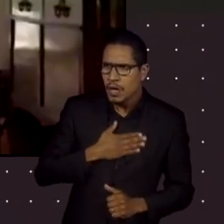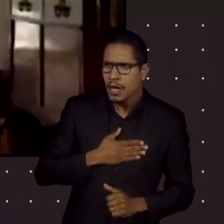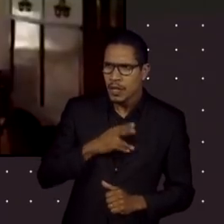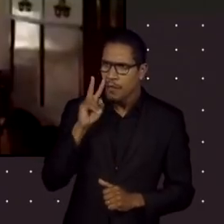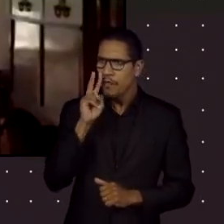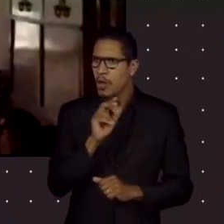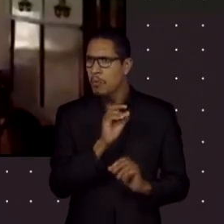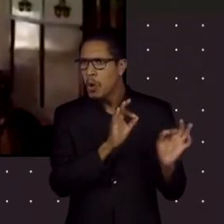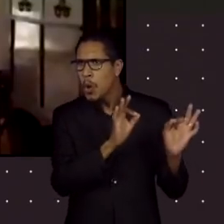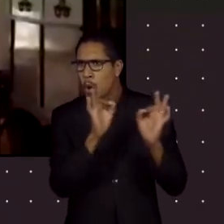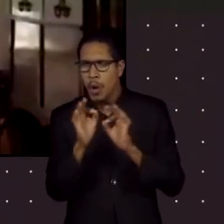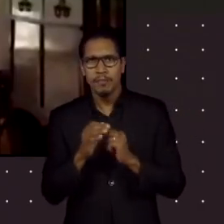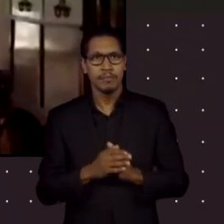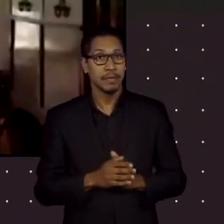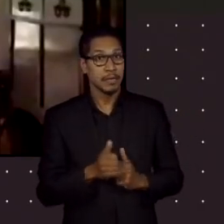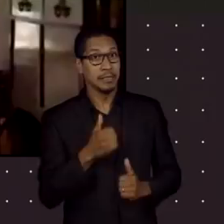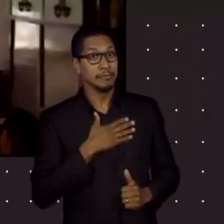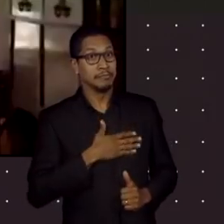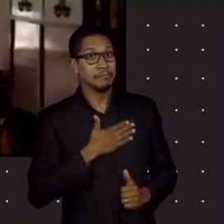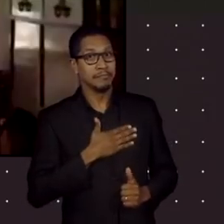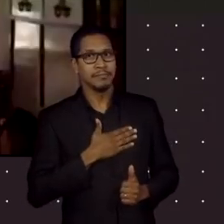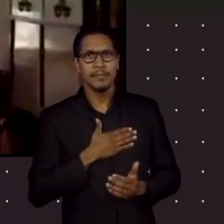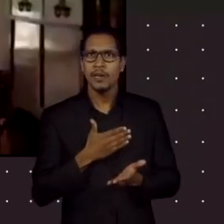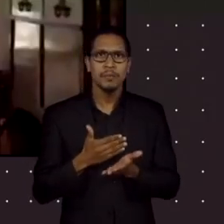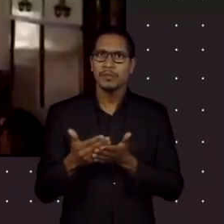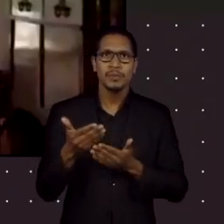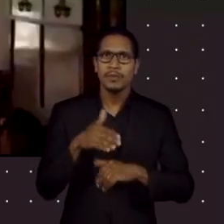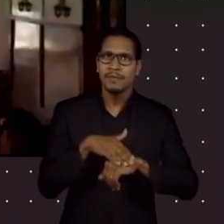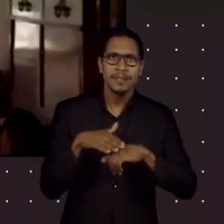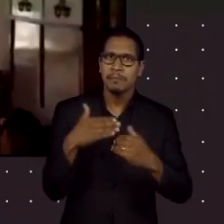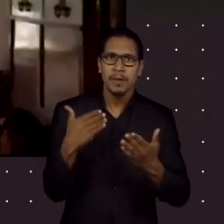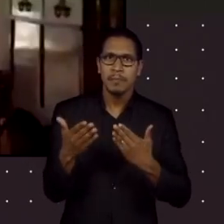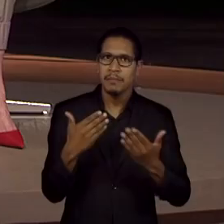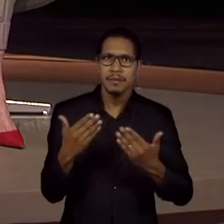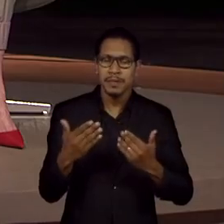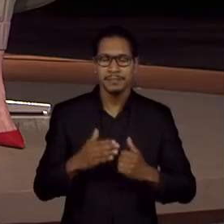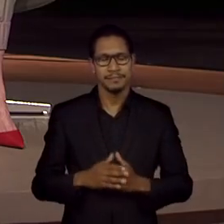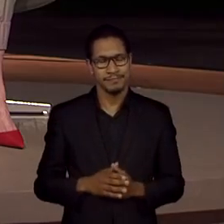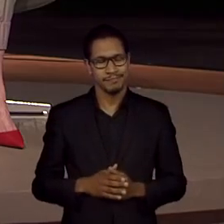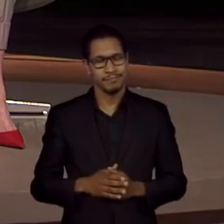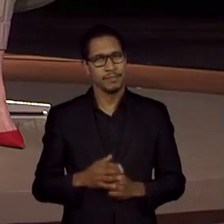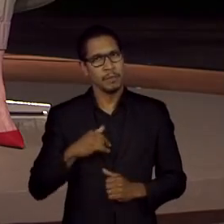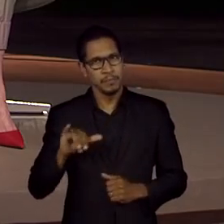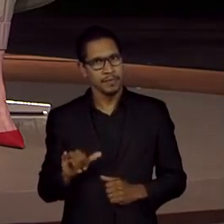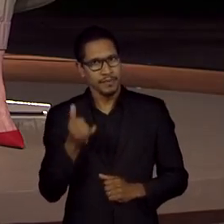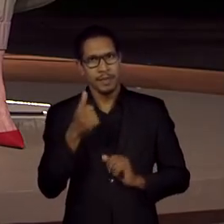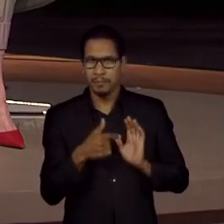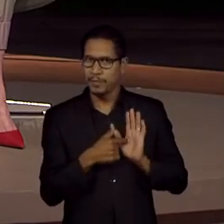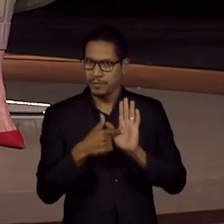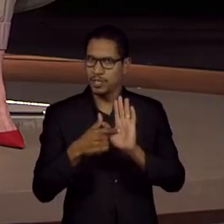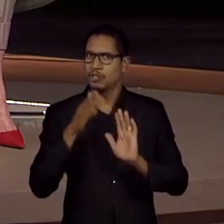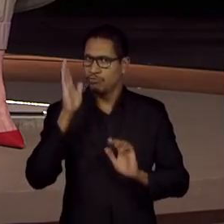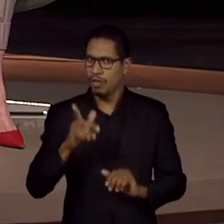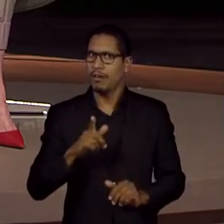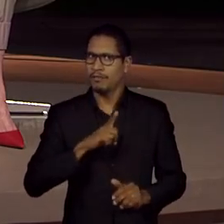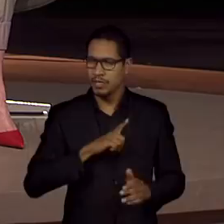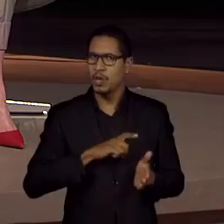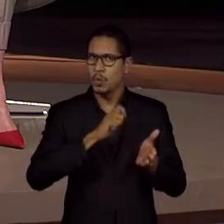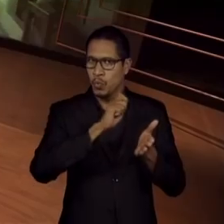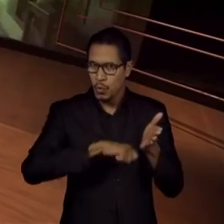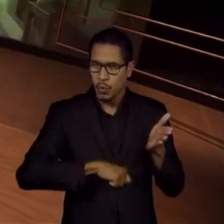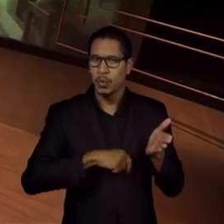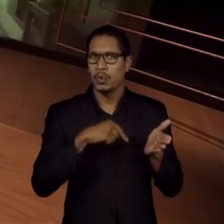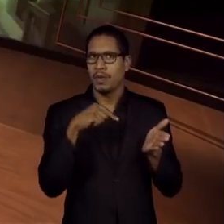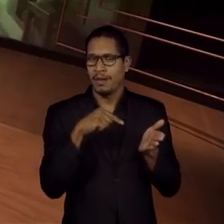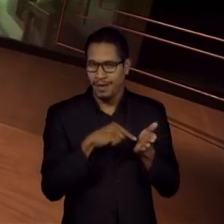a conversar. Ele falou, eu falei para ele que eu tinha um contrato, que eu era toda doida